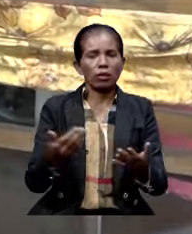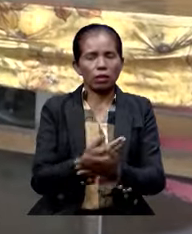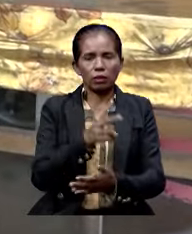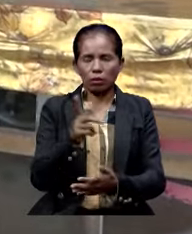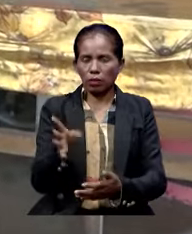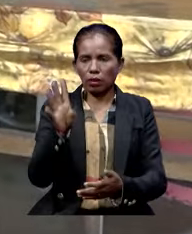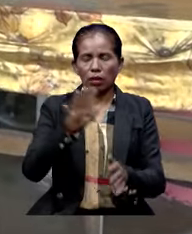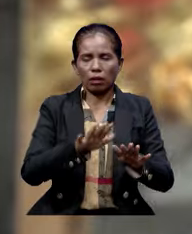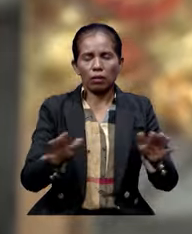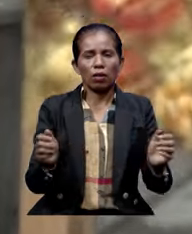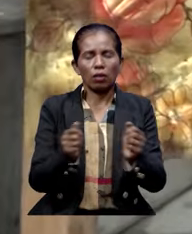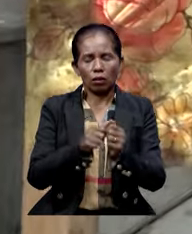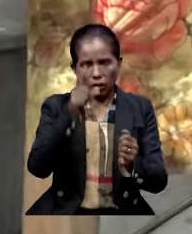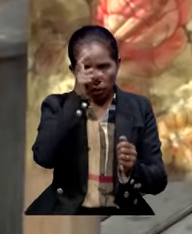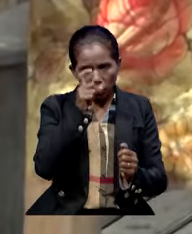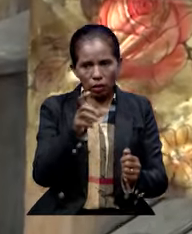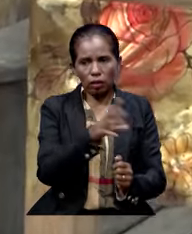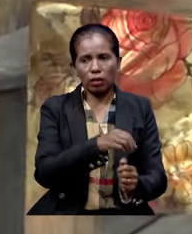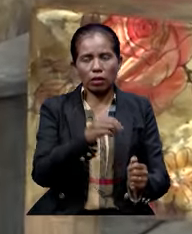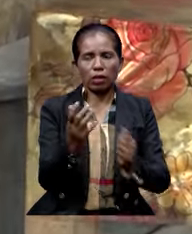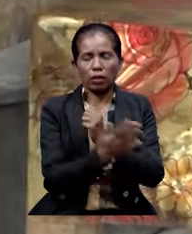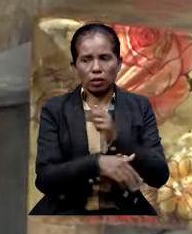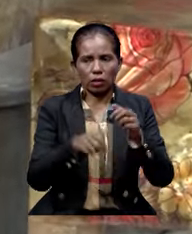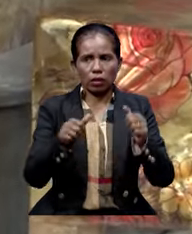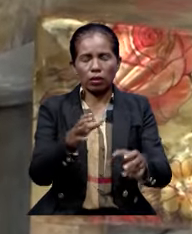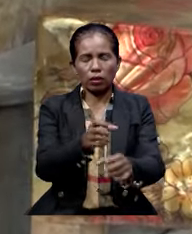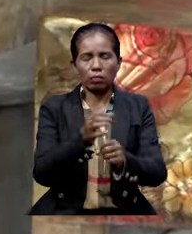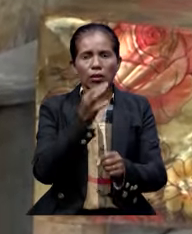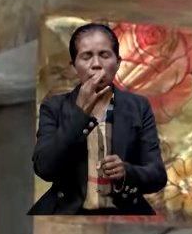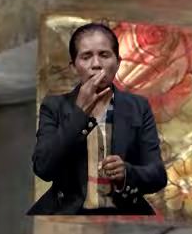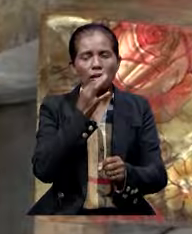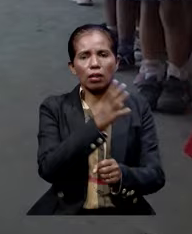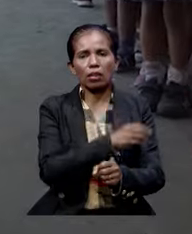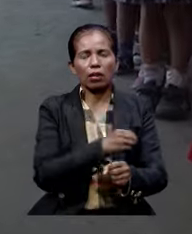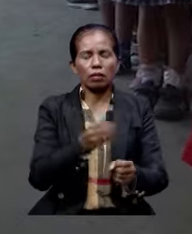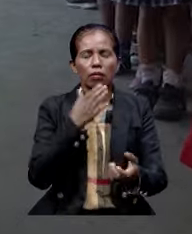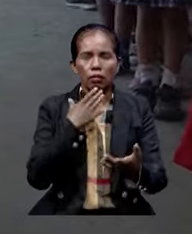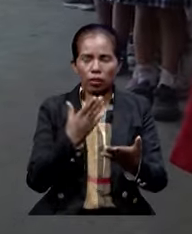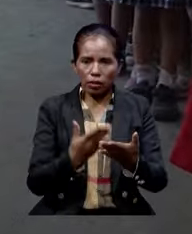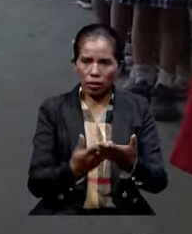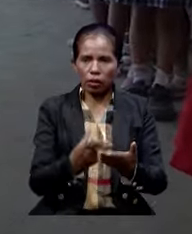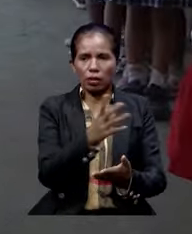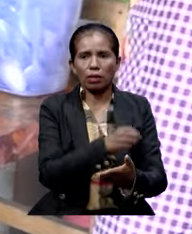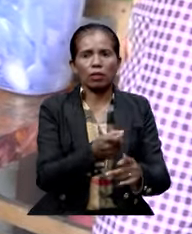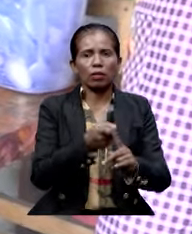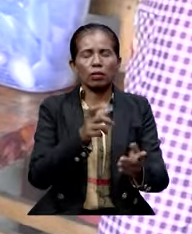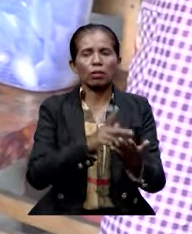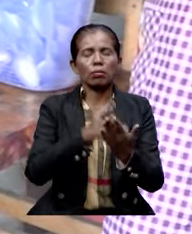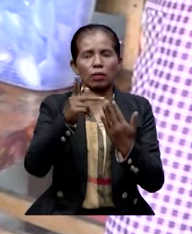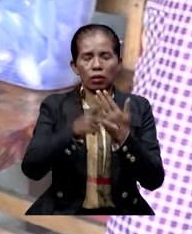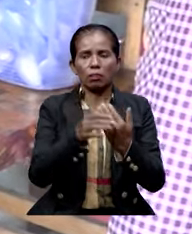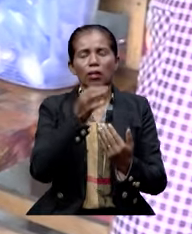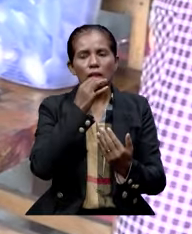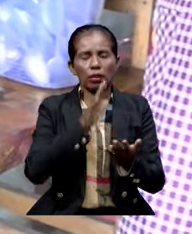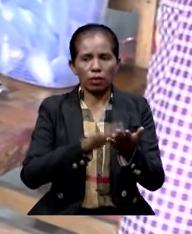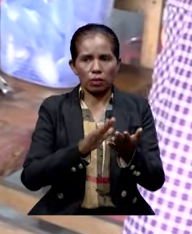la barecira huidade escolar Nien e a país laran, se simo a ihan tasak, sabor no saudável, li usi programa merenda escolar,